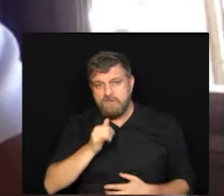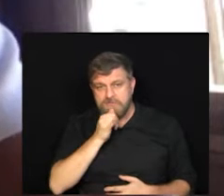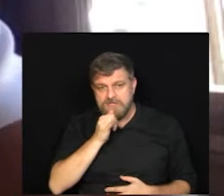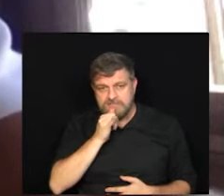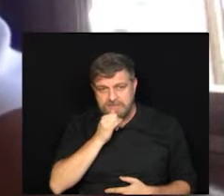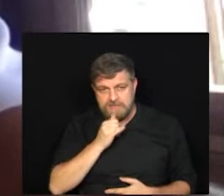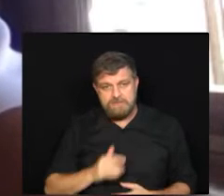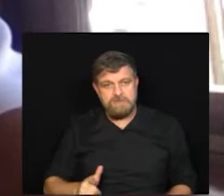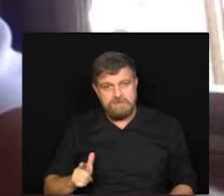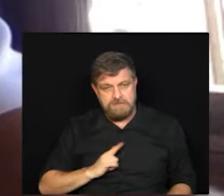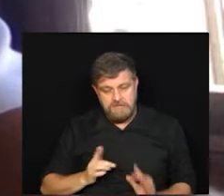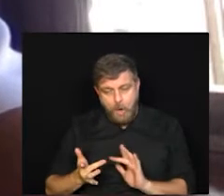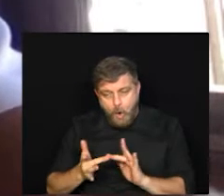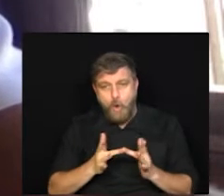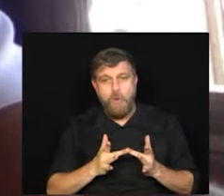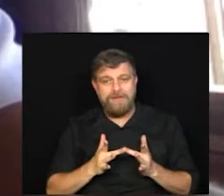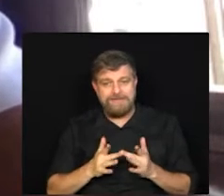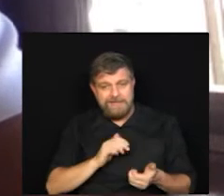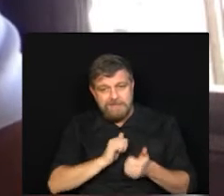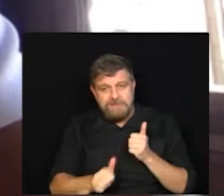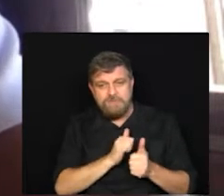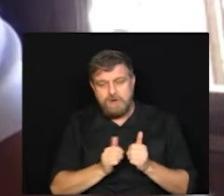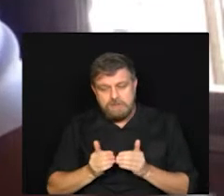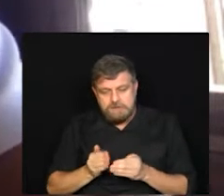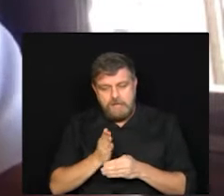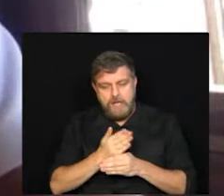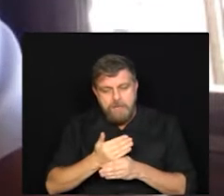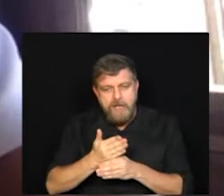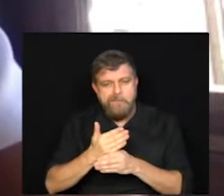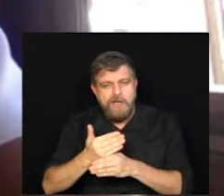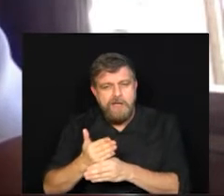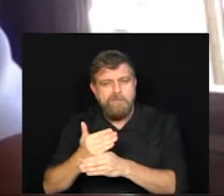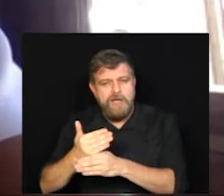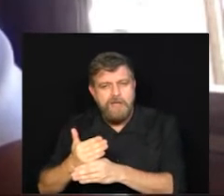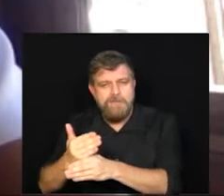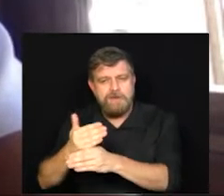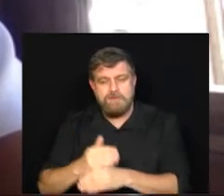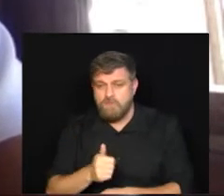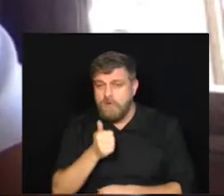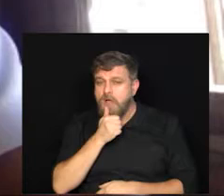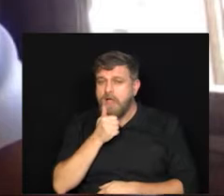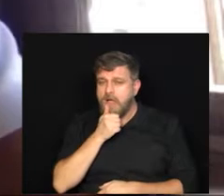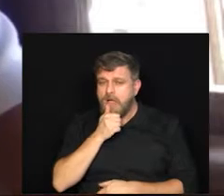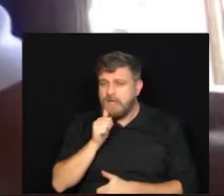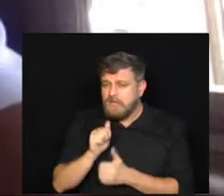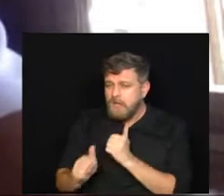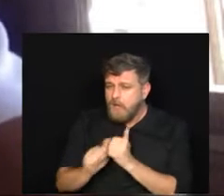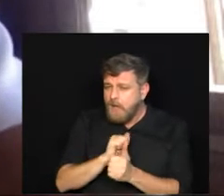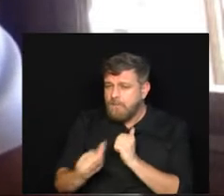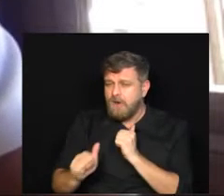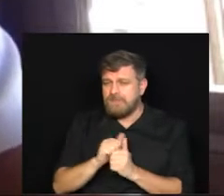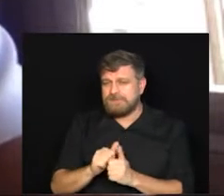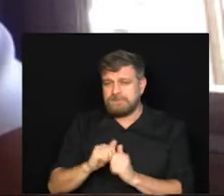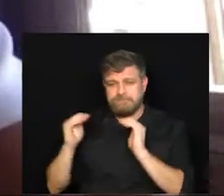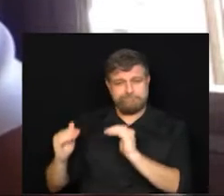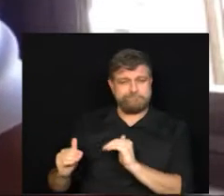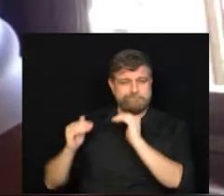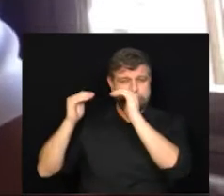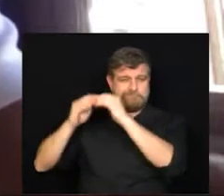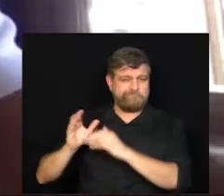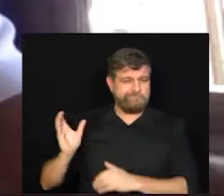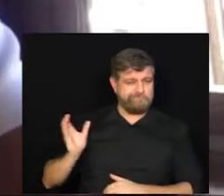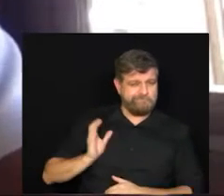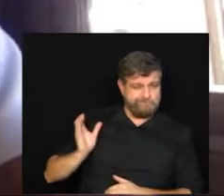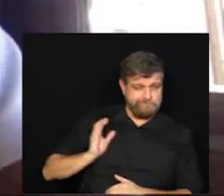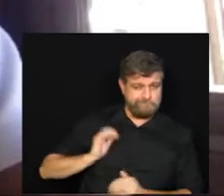que possam ter contato com o esporte. Mas ainda é um esporte elitizado, um esporte de